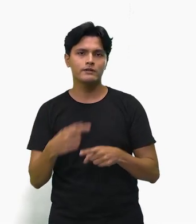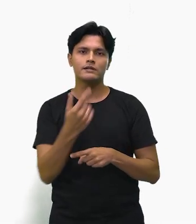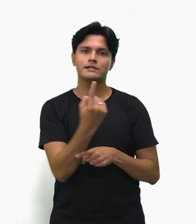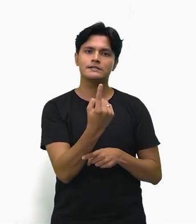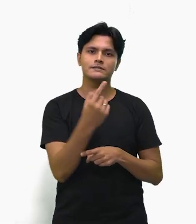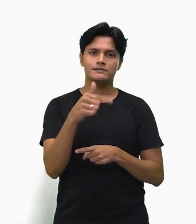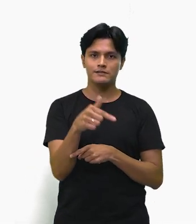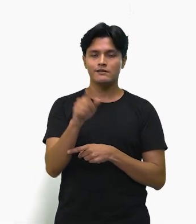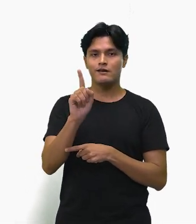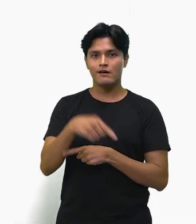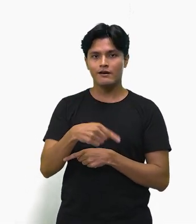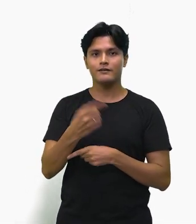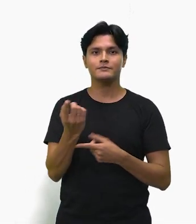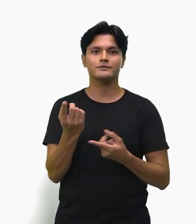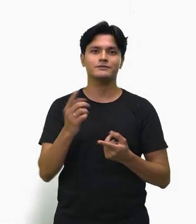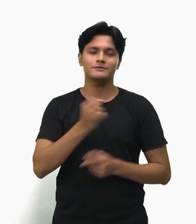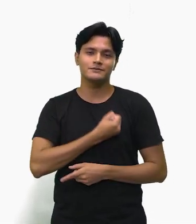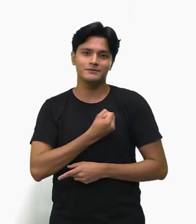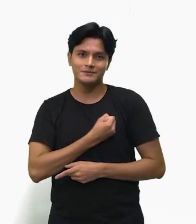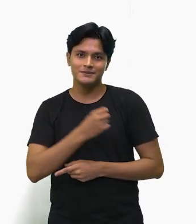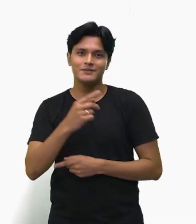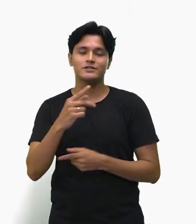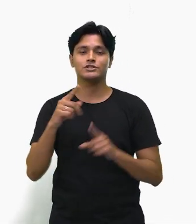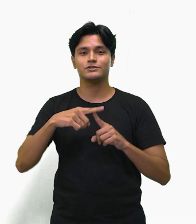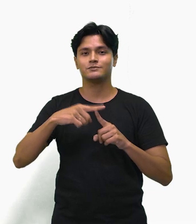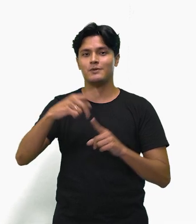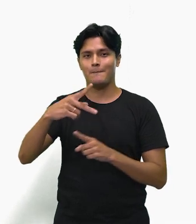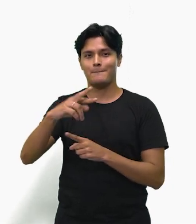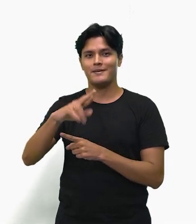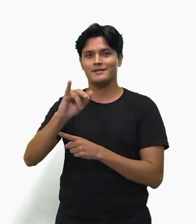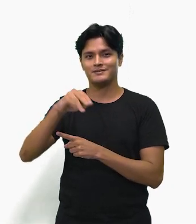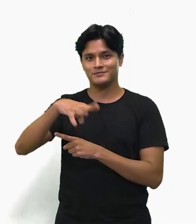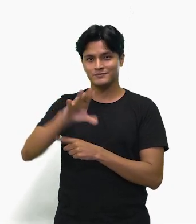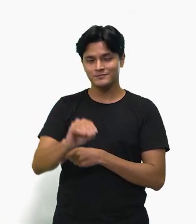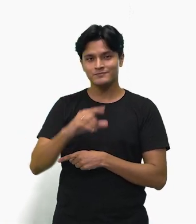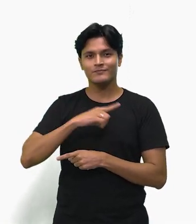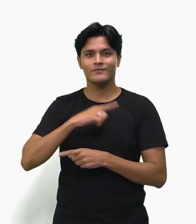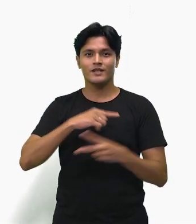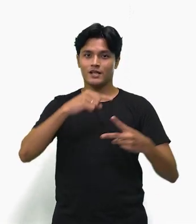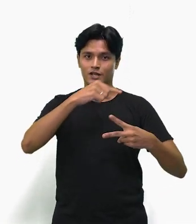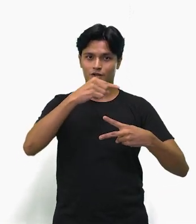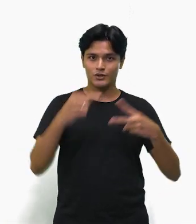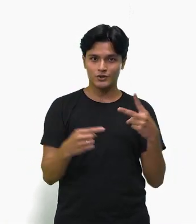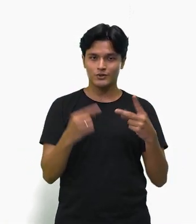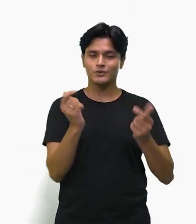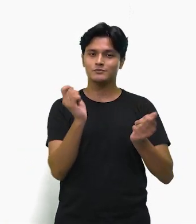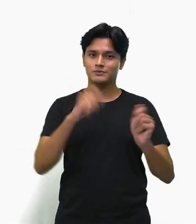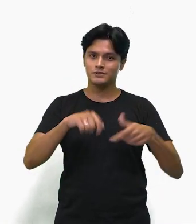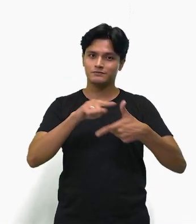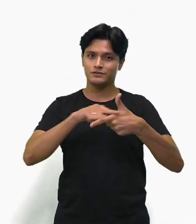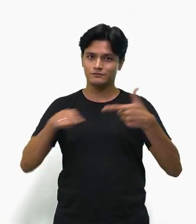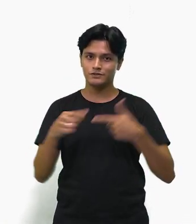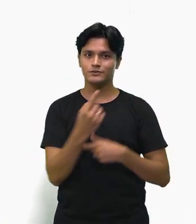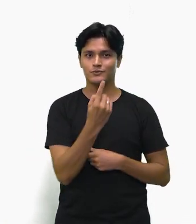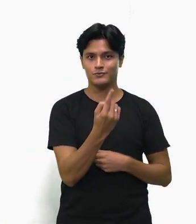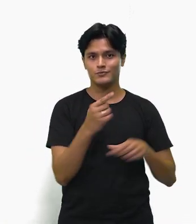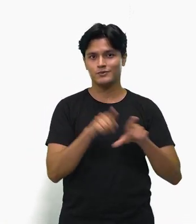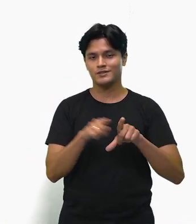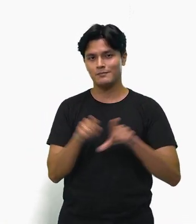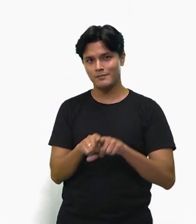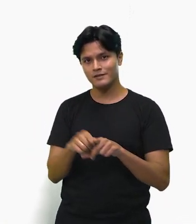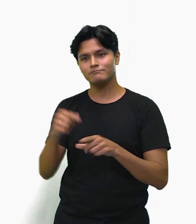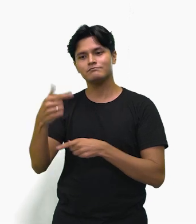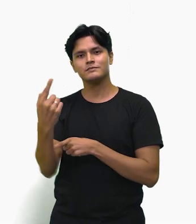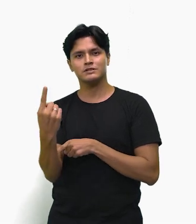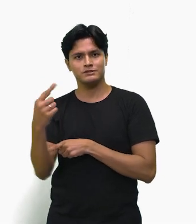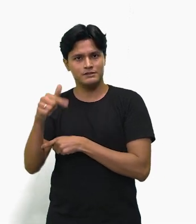é um número primo, ou seja, ele só tem dois divisores, que é o número 1 e ele mesmo. Toda